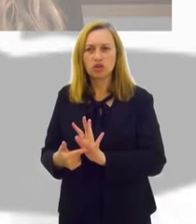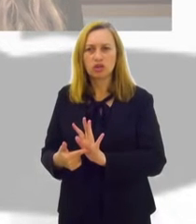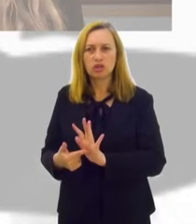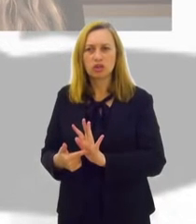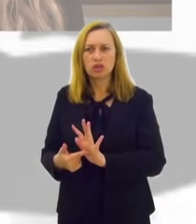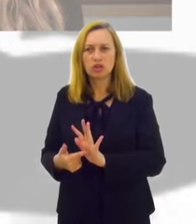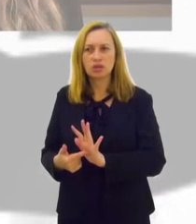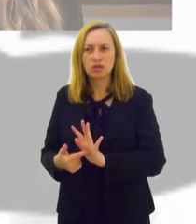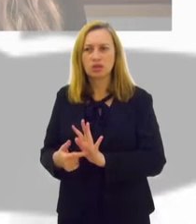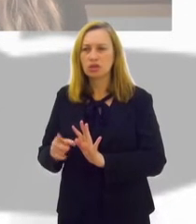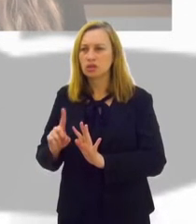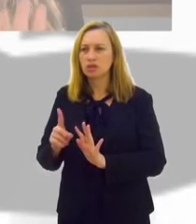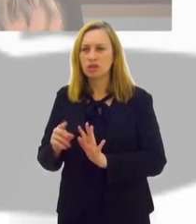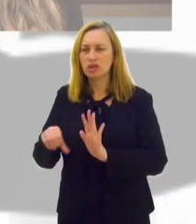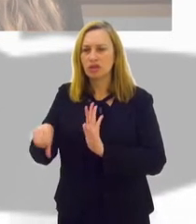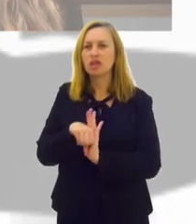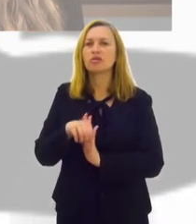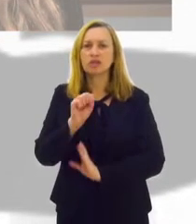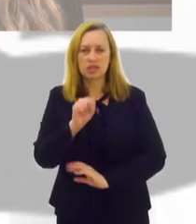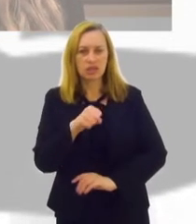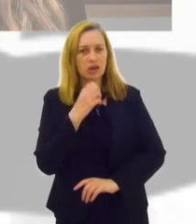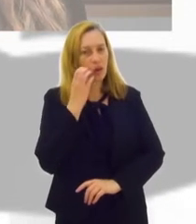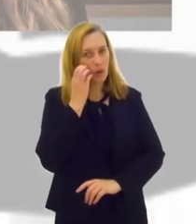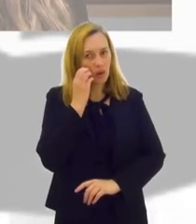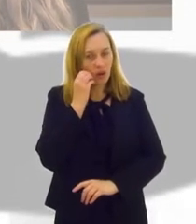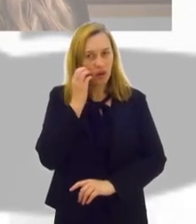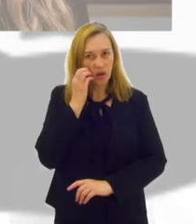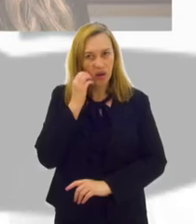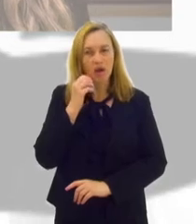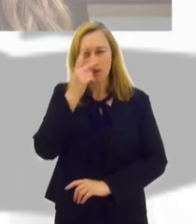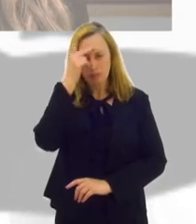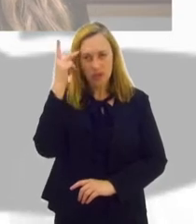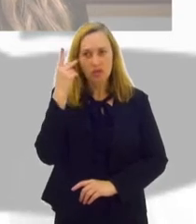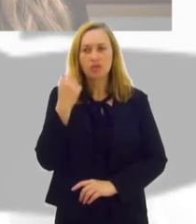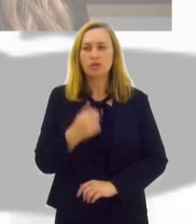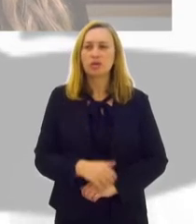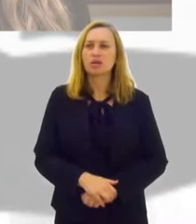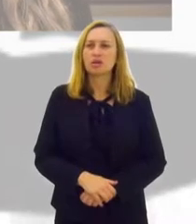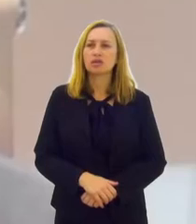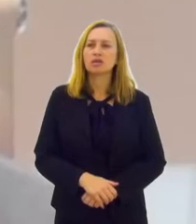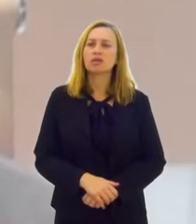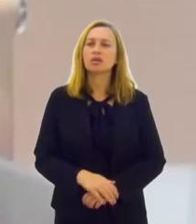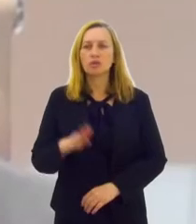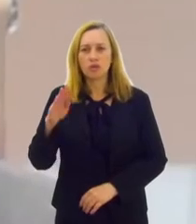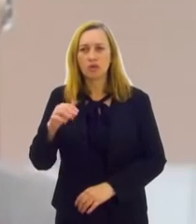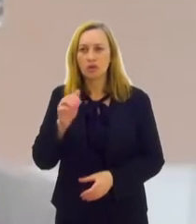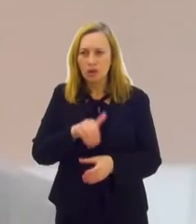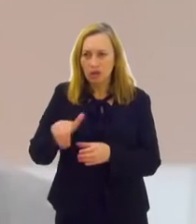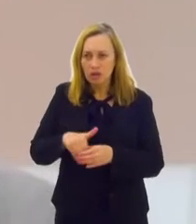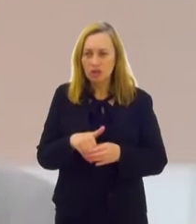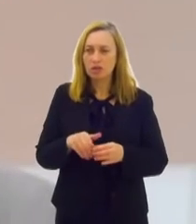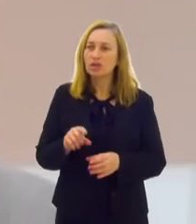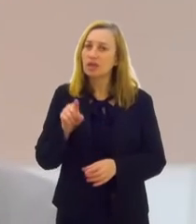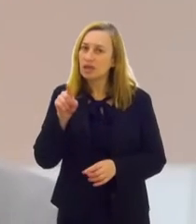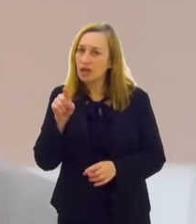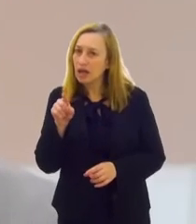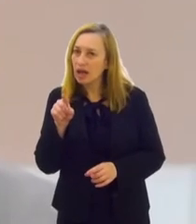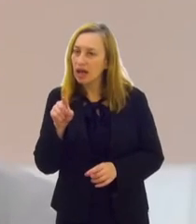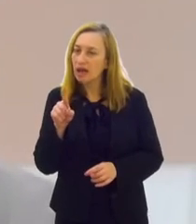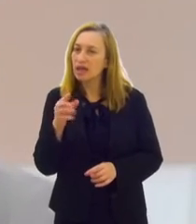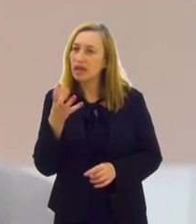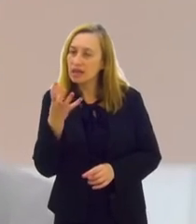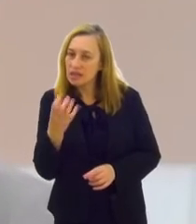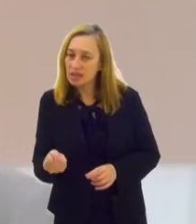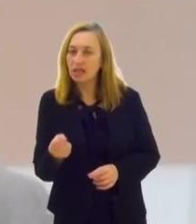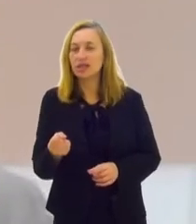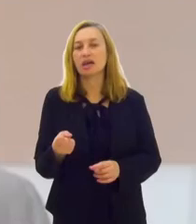já caracteriza, aliás, que não houve isso. Crime. Exatamente. A pessoa tem que, o eleitor, né, tem que ir lá, clicar no